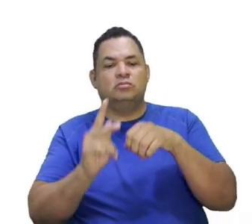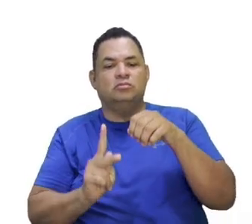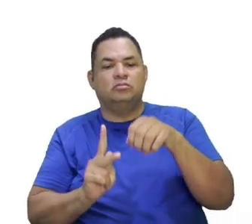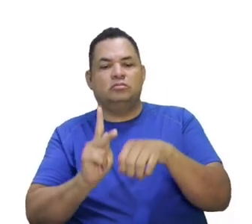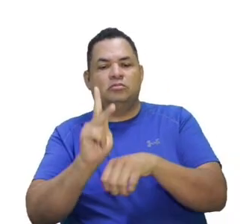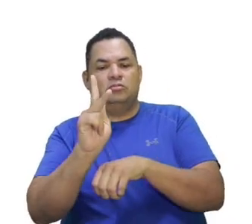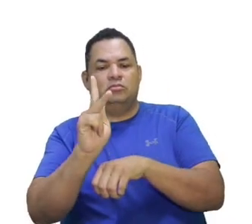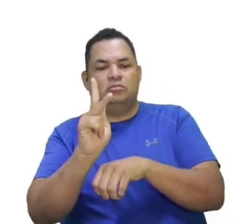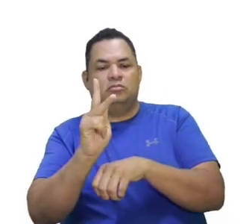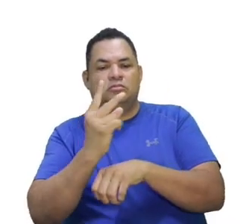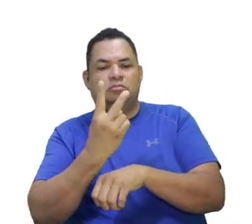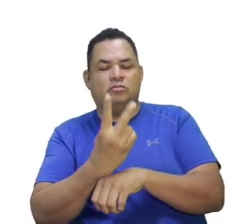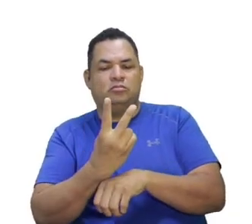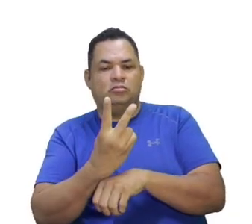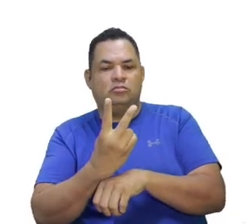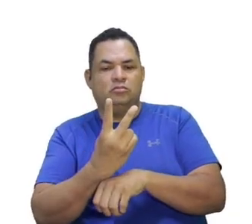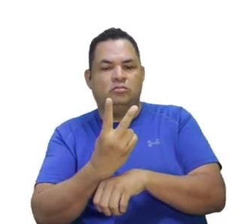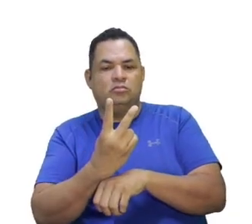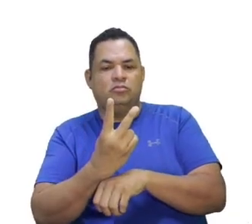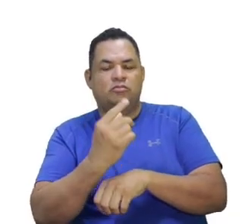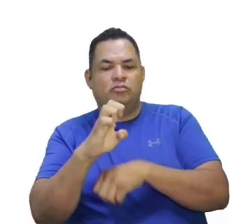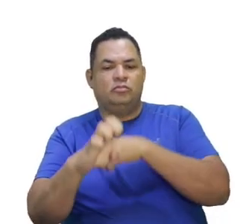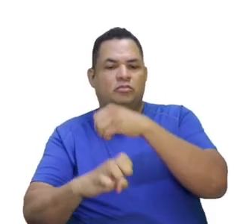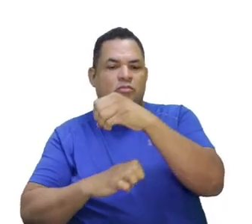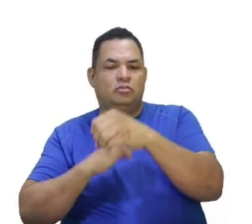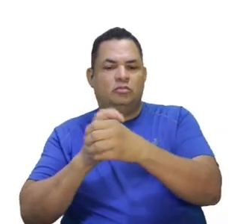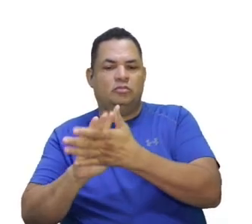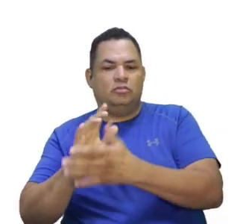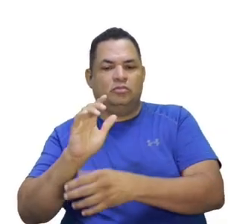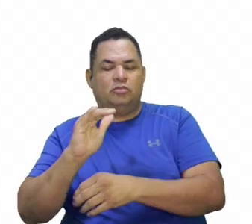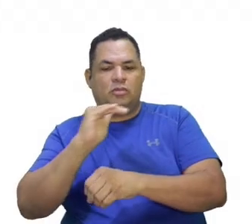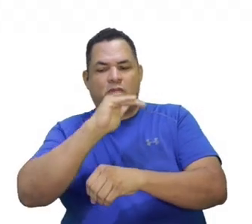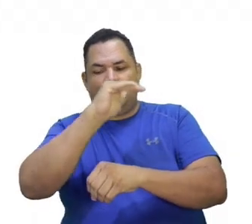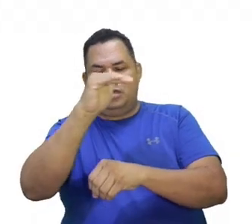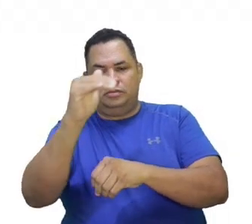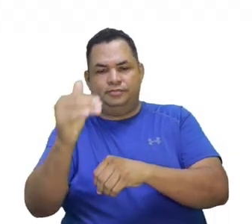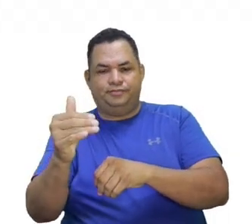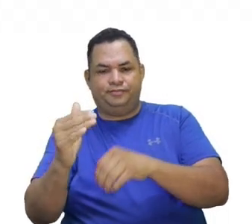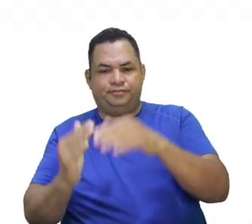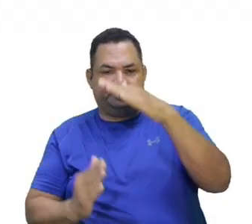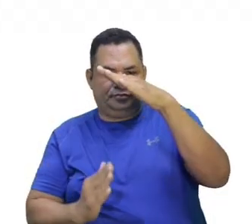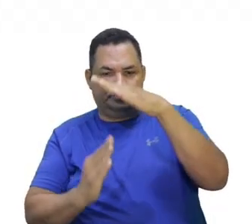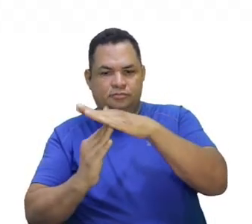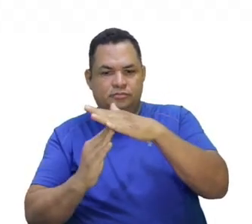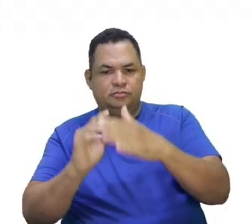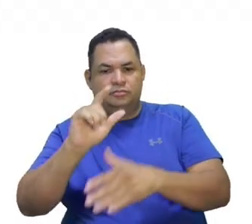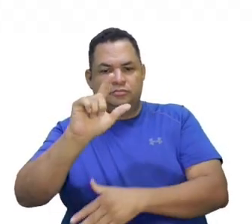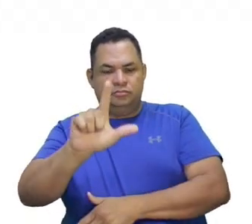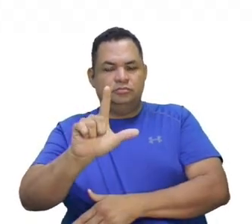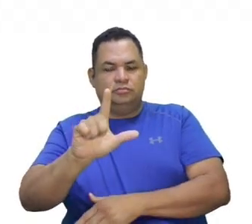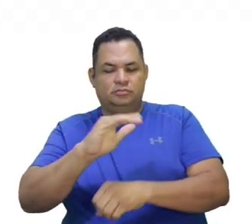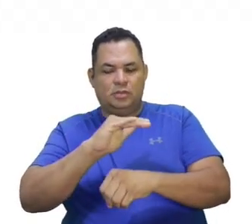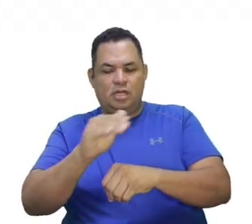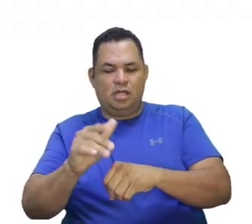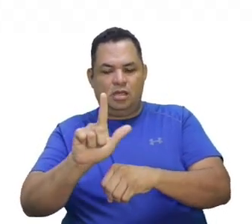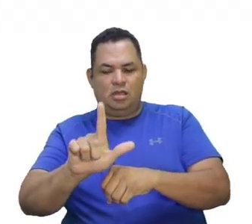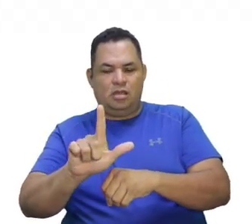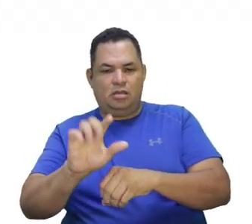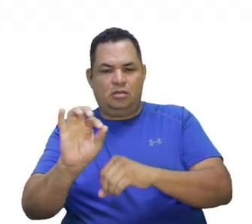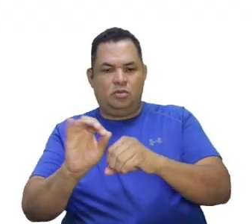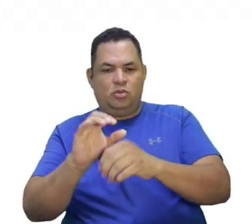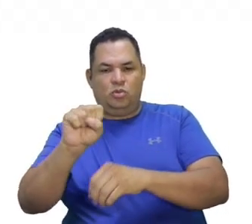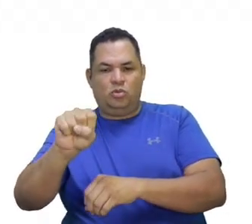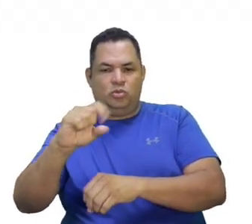ele tem 2 elétrons e a sua camada de valência agora é a camada L, onde ele